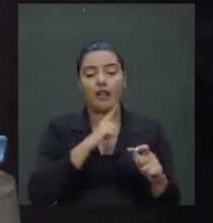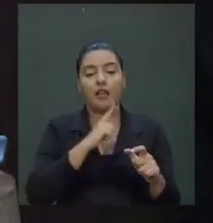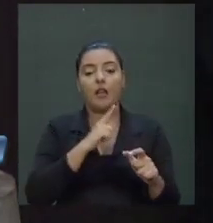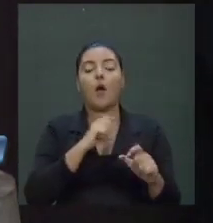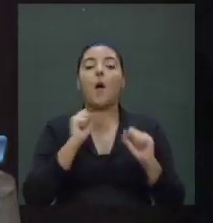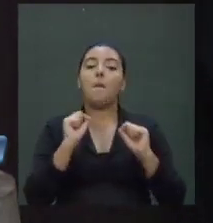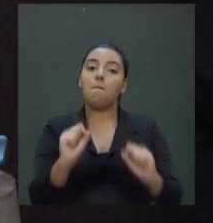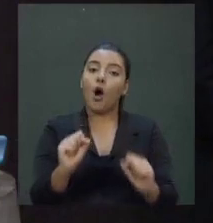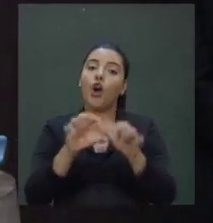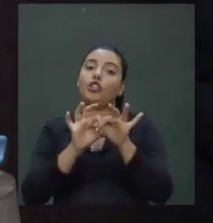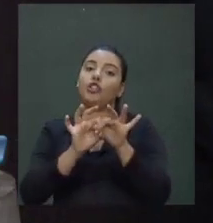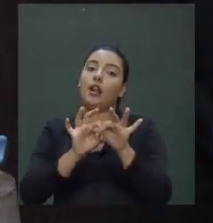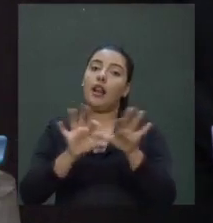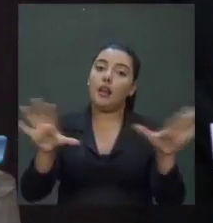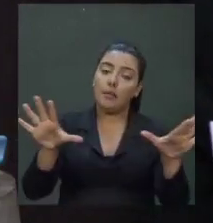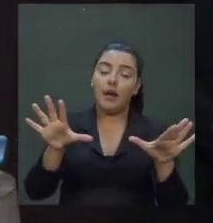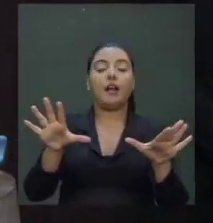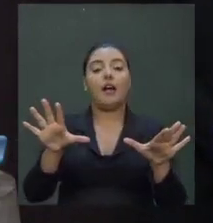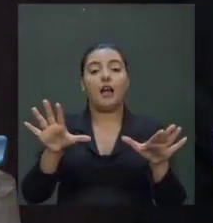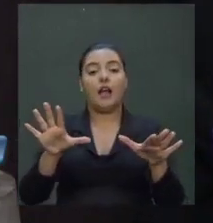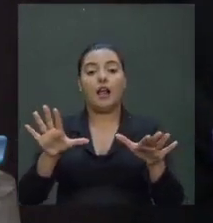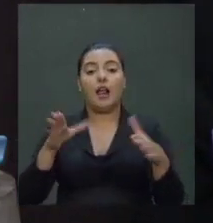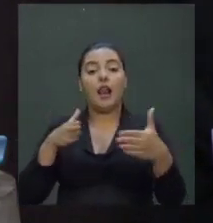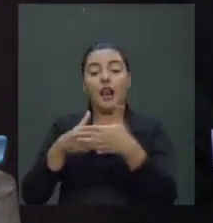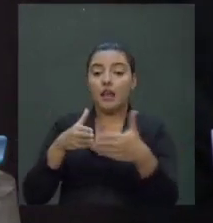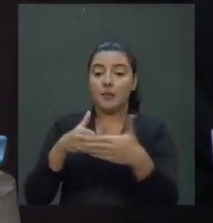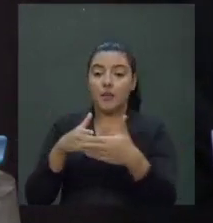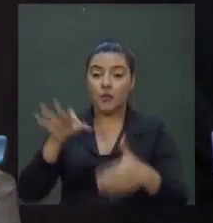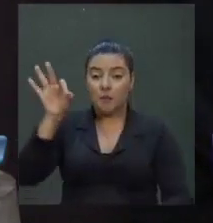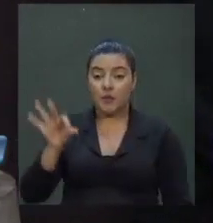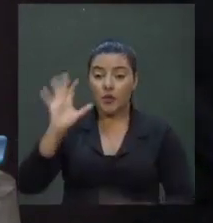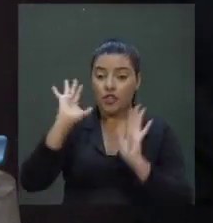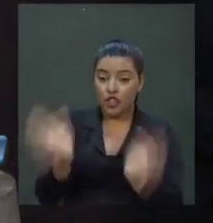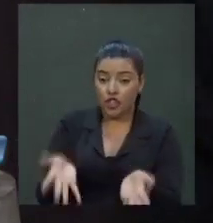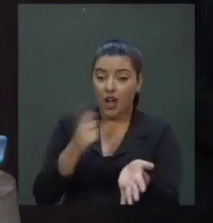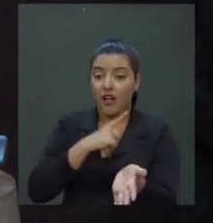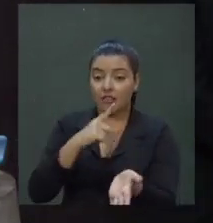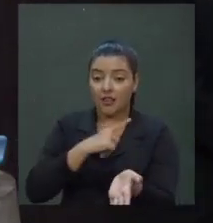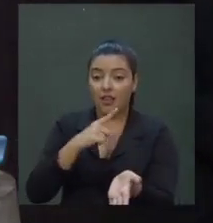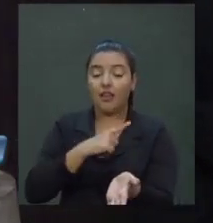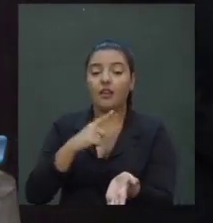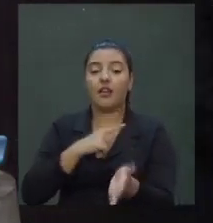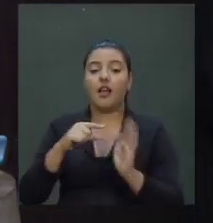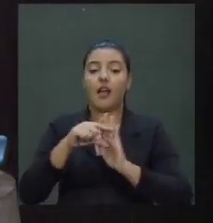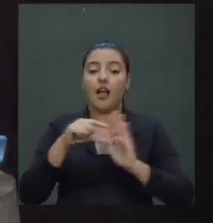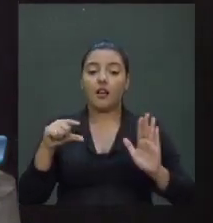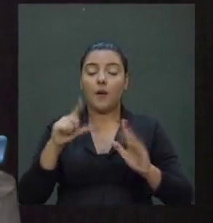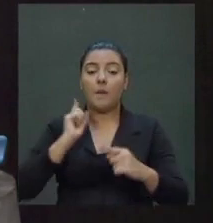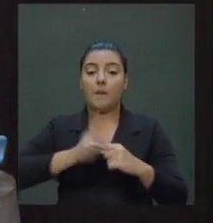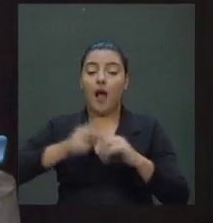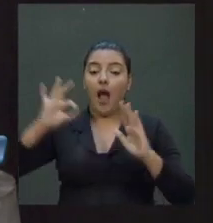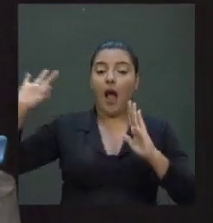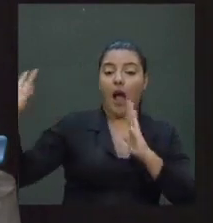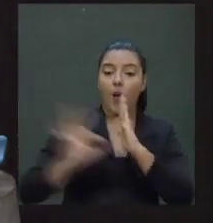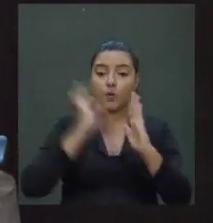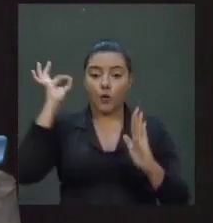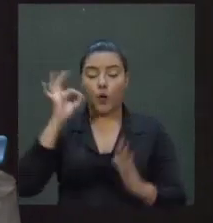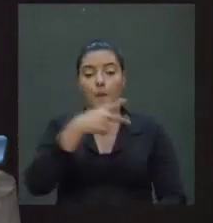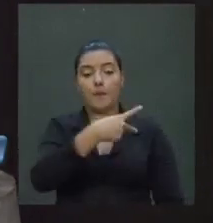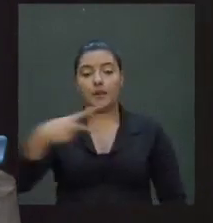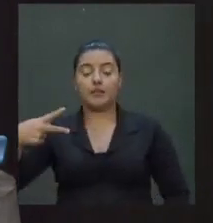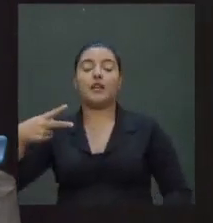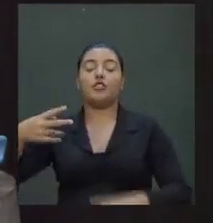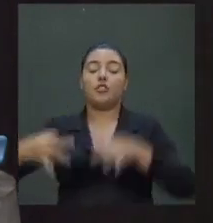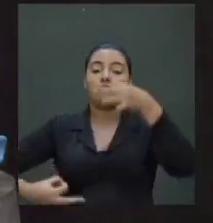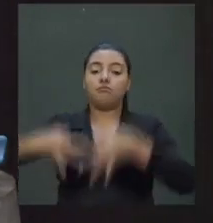ficam liberadas da observância dos limites percentuais previstos neste artigo, mediante autorização do presidente do